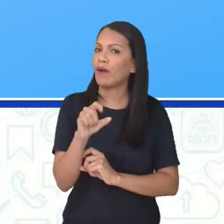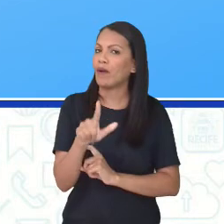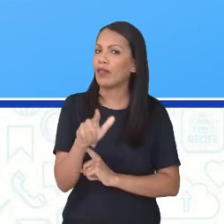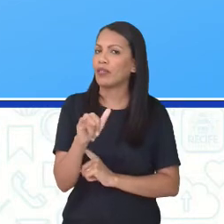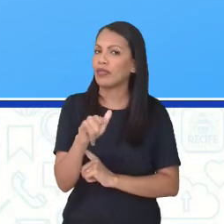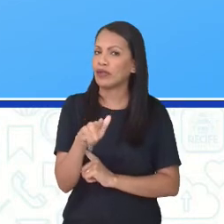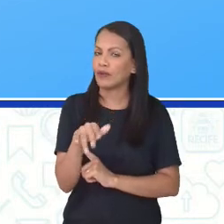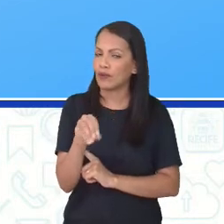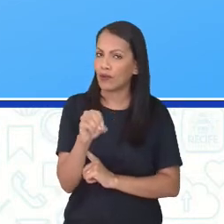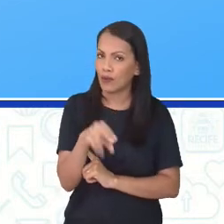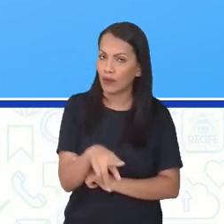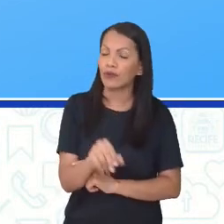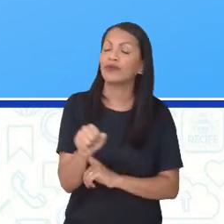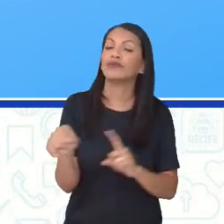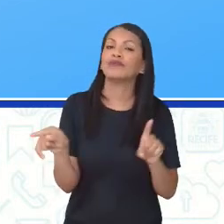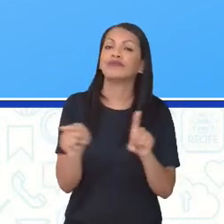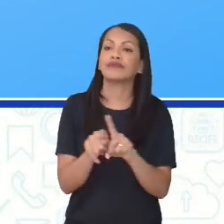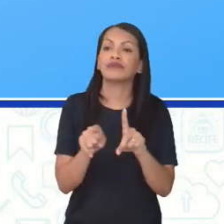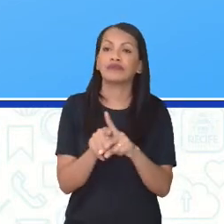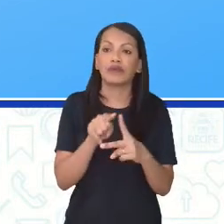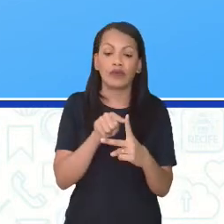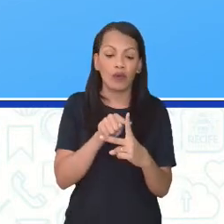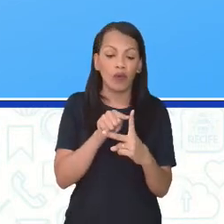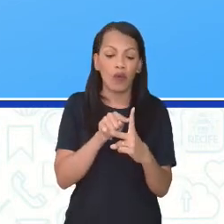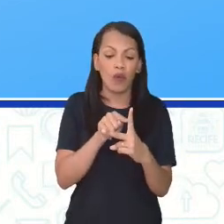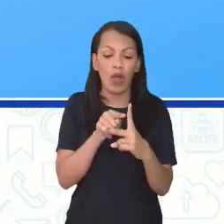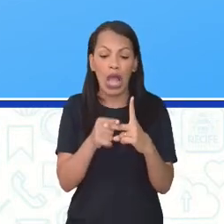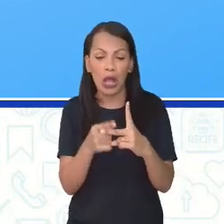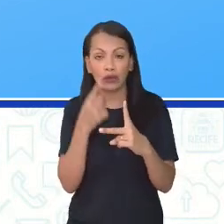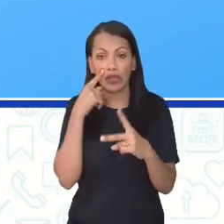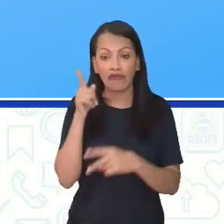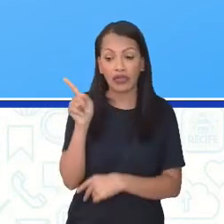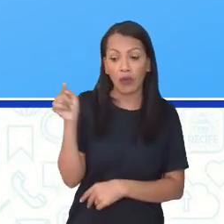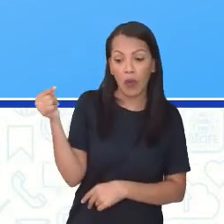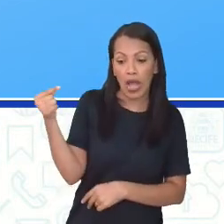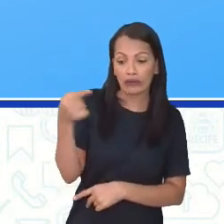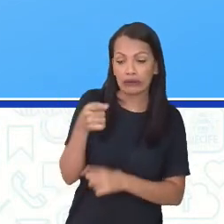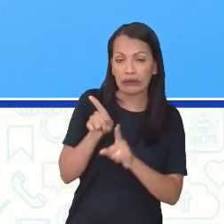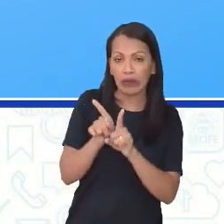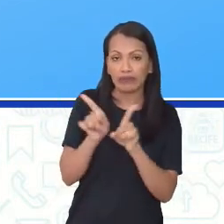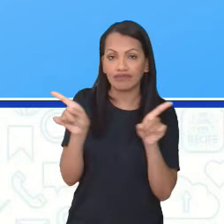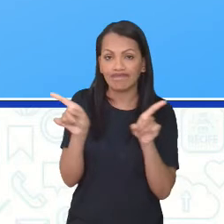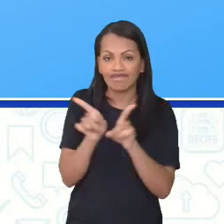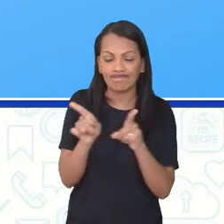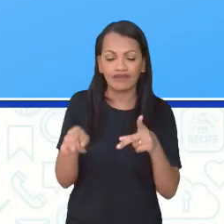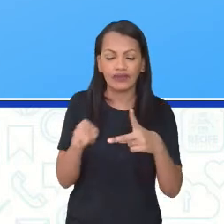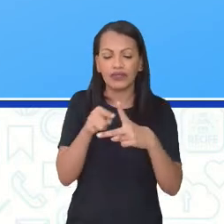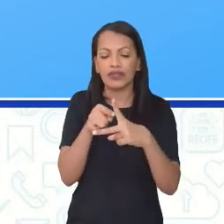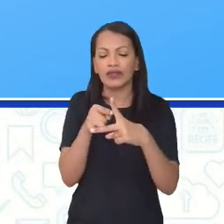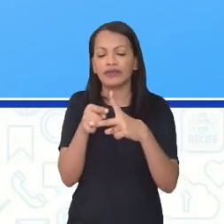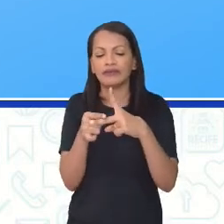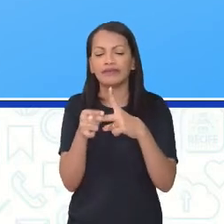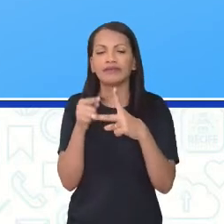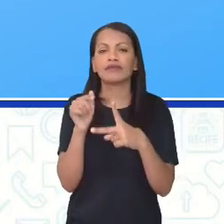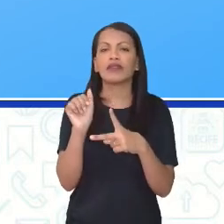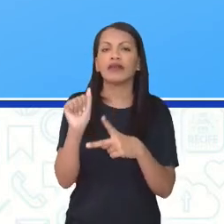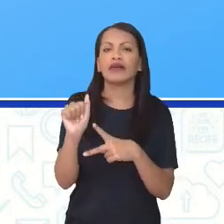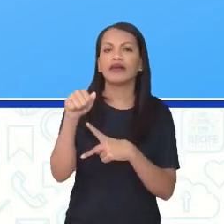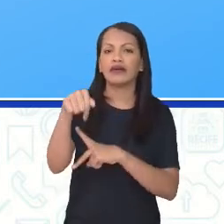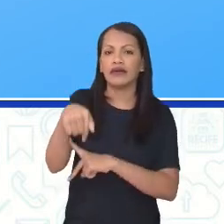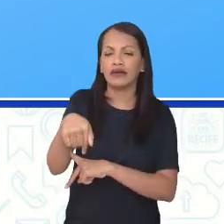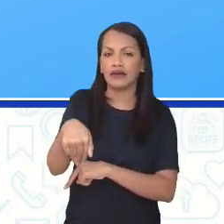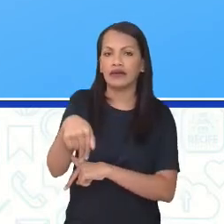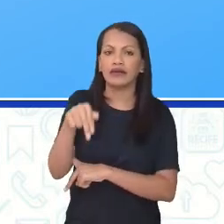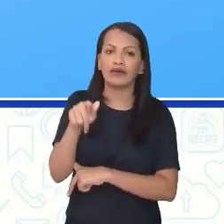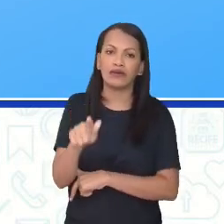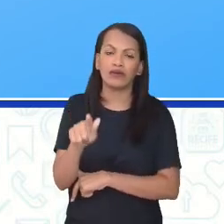os ângulos, essas setinhas aí que estão abrindo e fechando, está indicando os ângulos de branco,